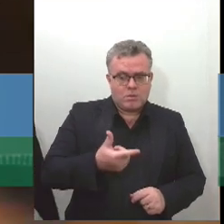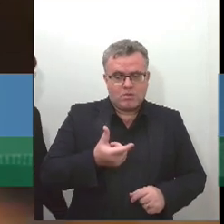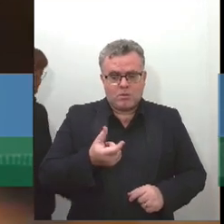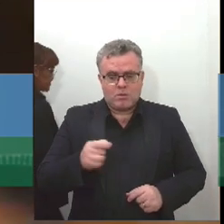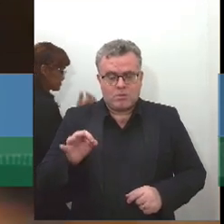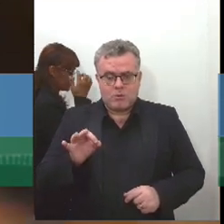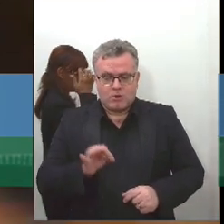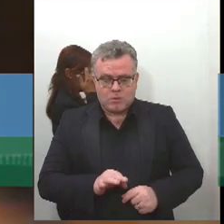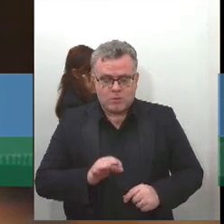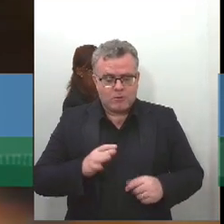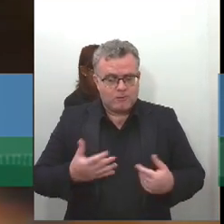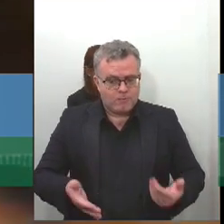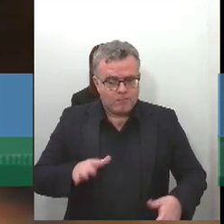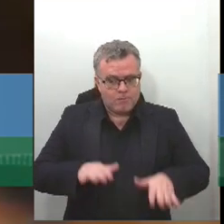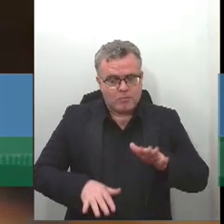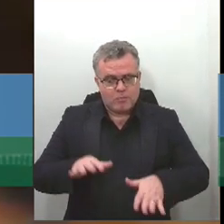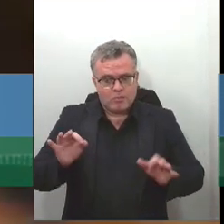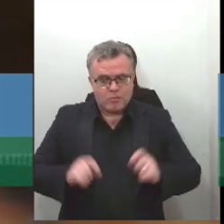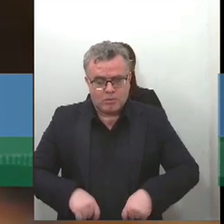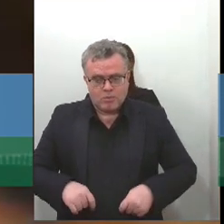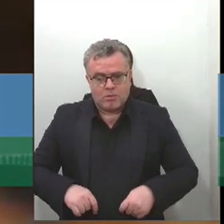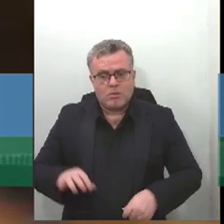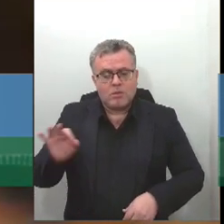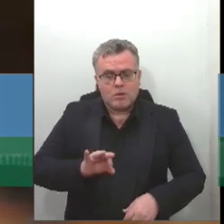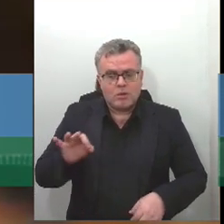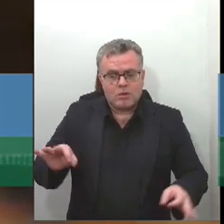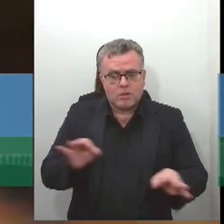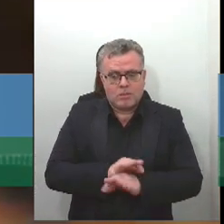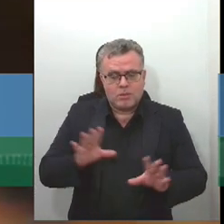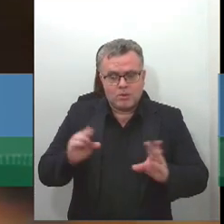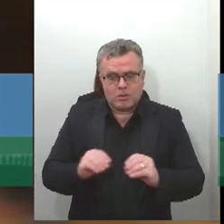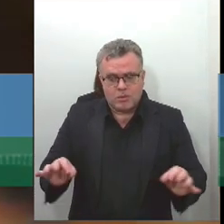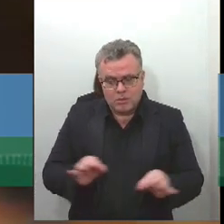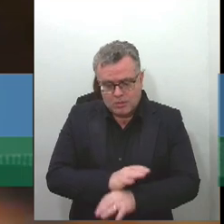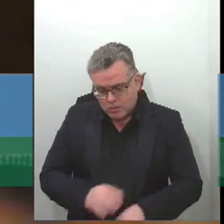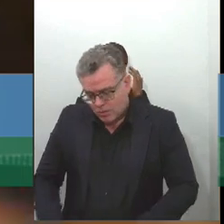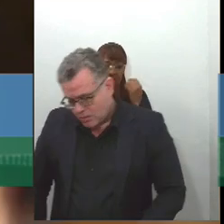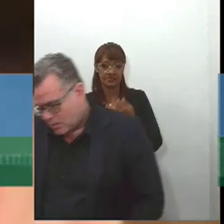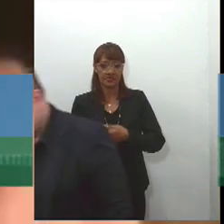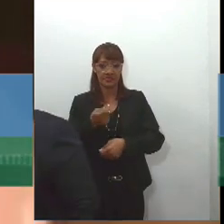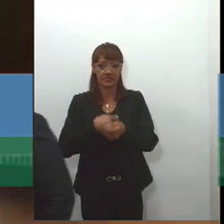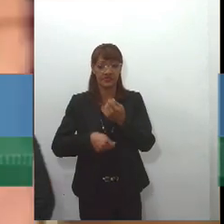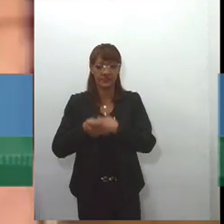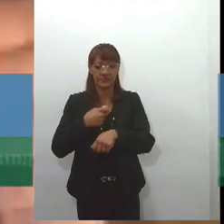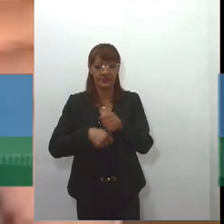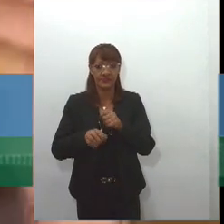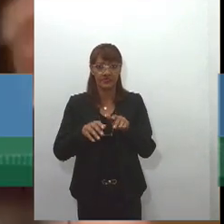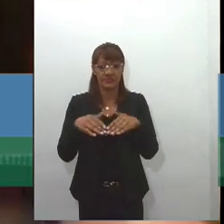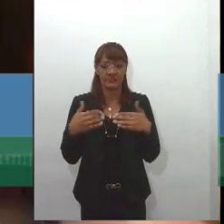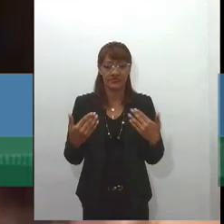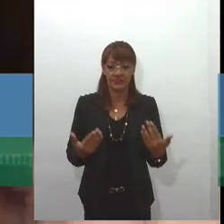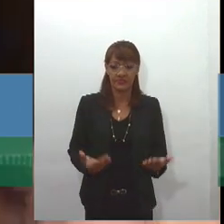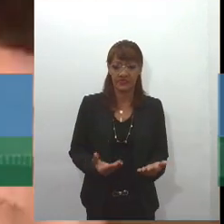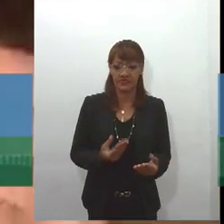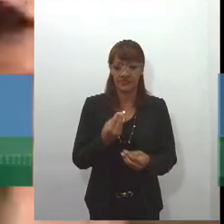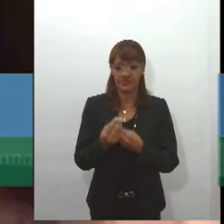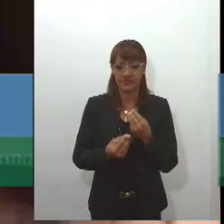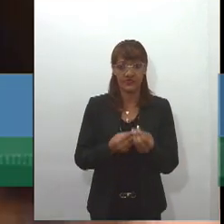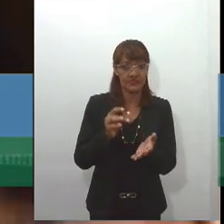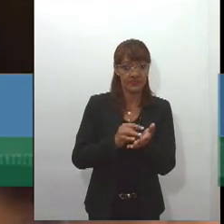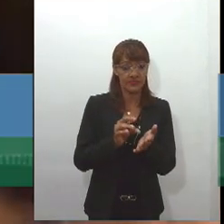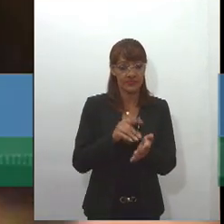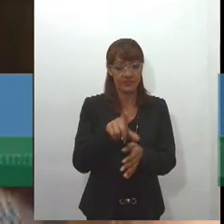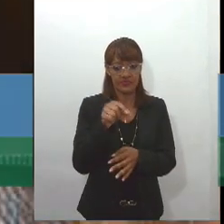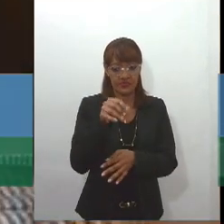específicas para simplificadas para o comércio vistro alíquotas que vão ser definidas ainda e